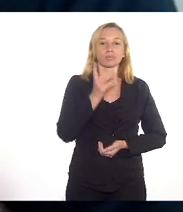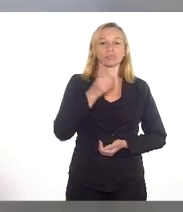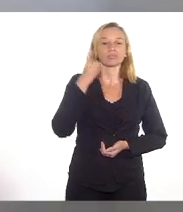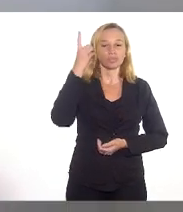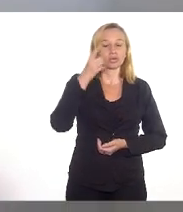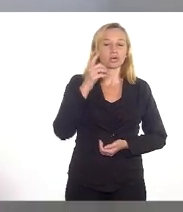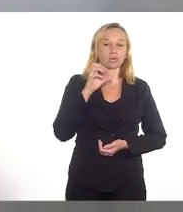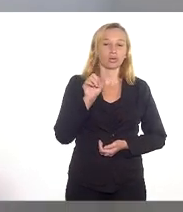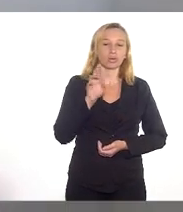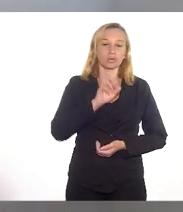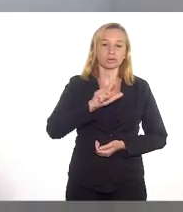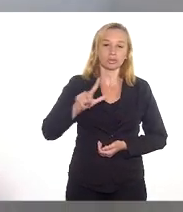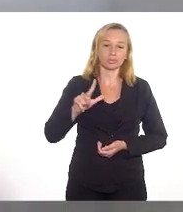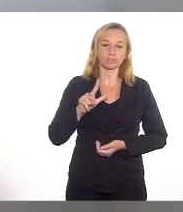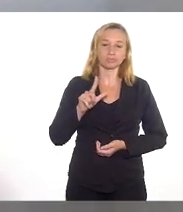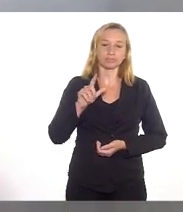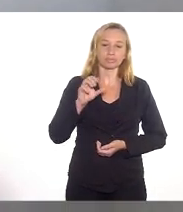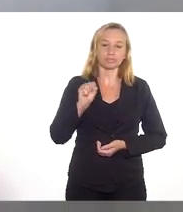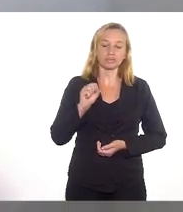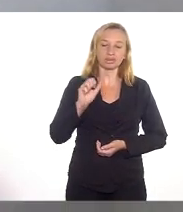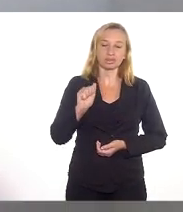Coronel Salema.